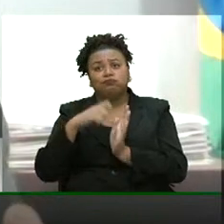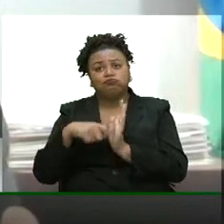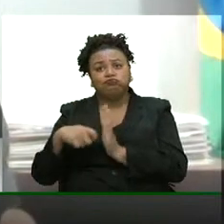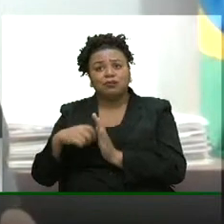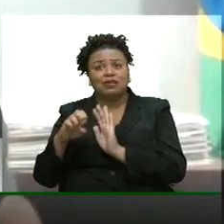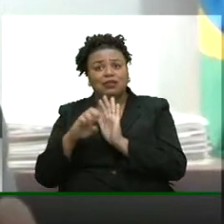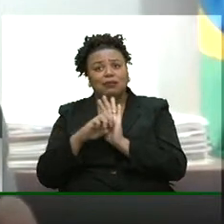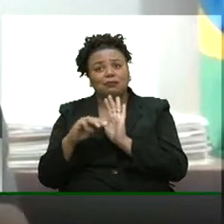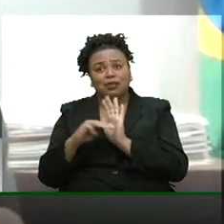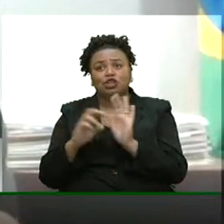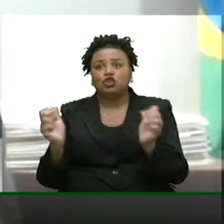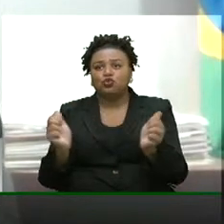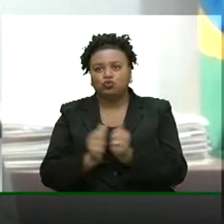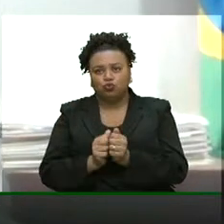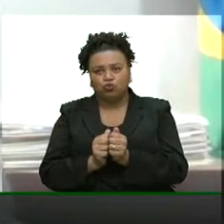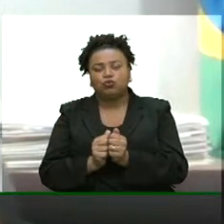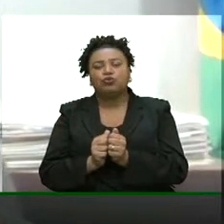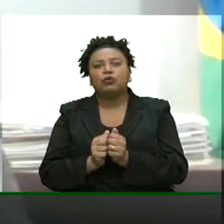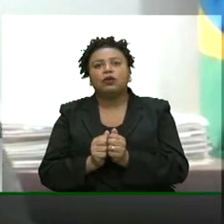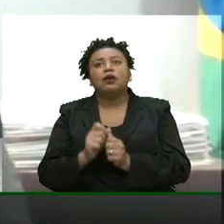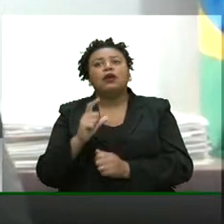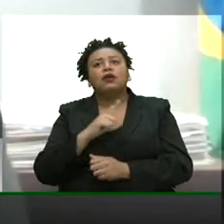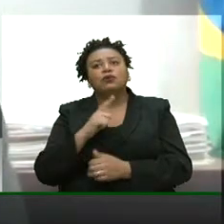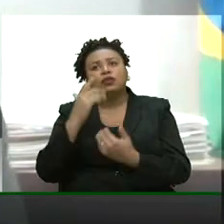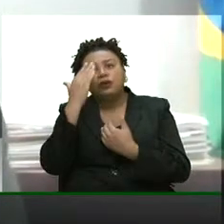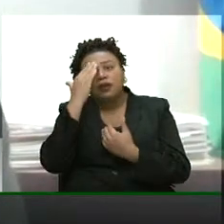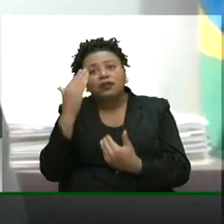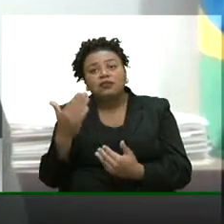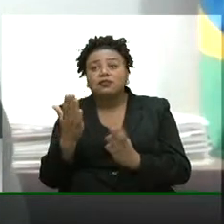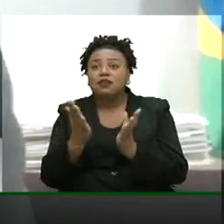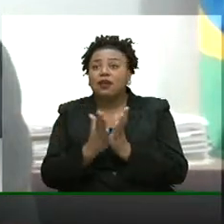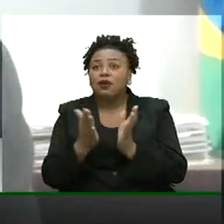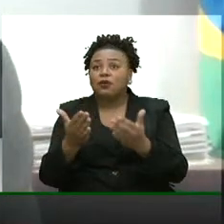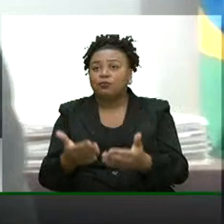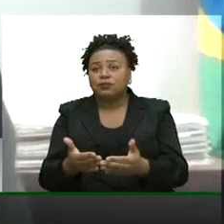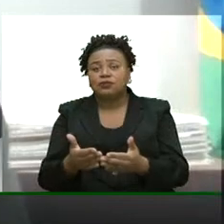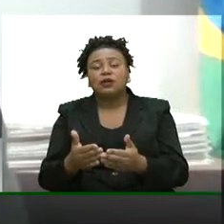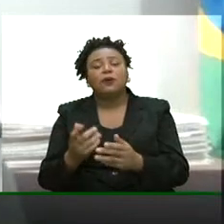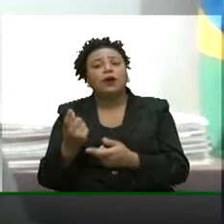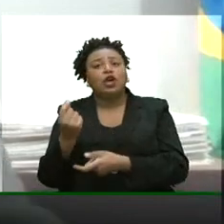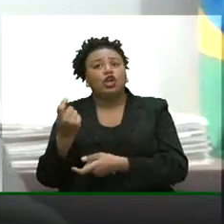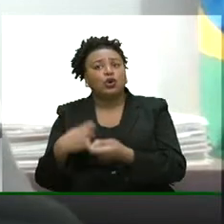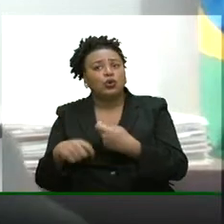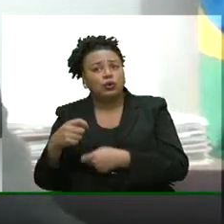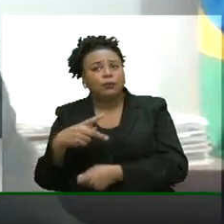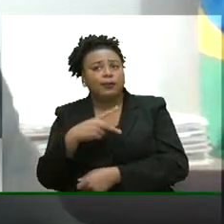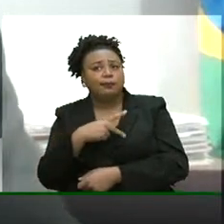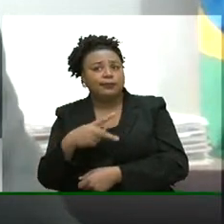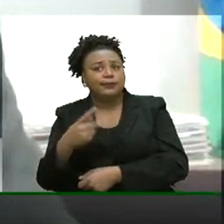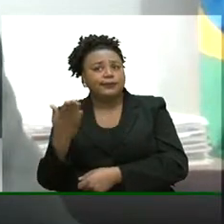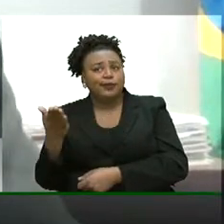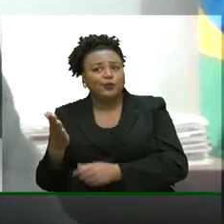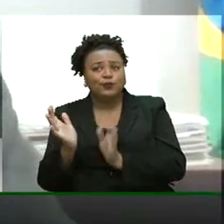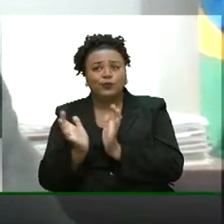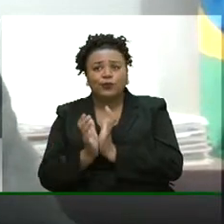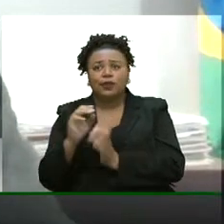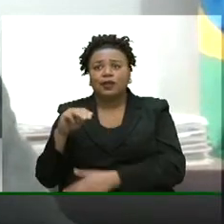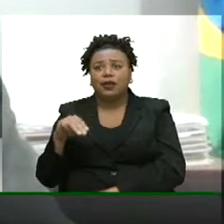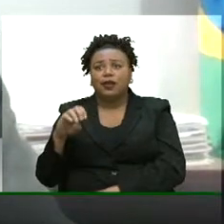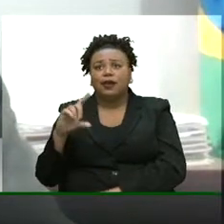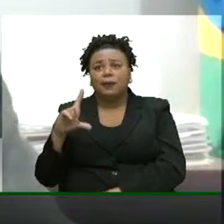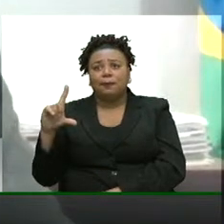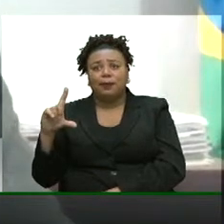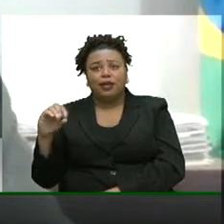essa emenda junto conosco, e tenho que agradecer aqui a Comissão de Economia, presidida pelo colega deputado Melo